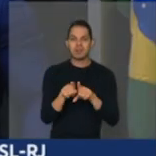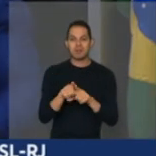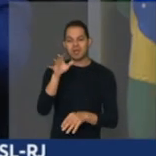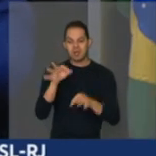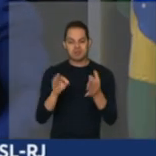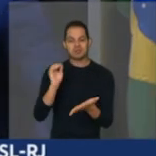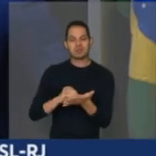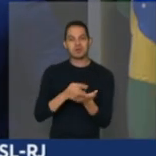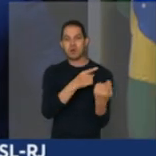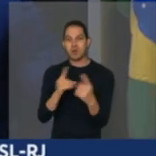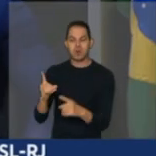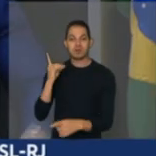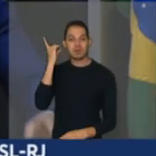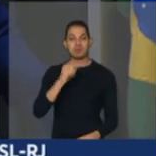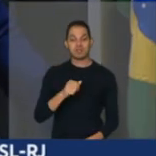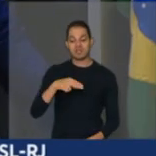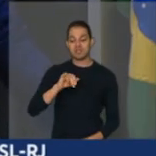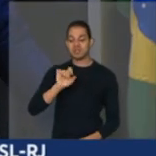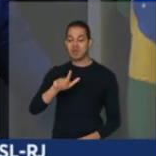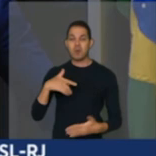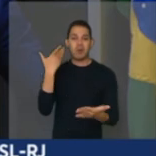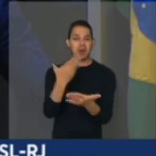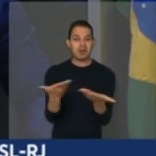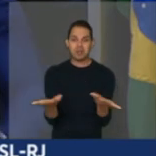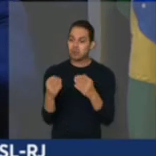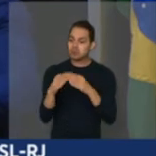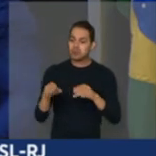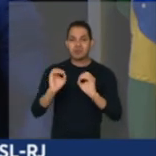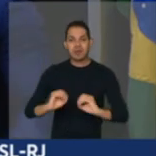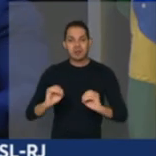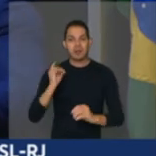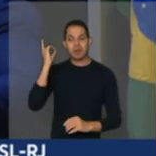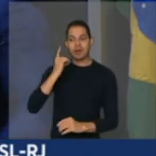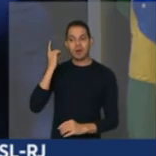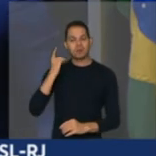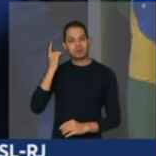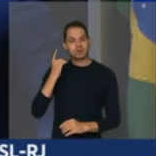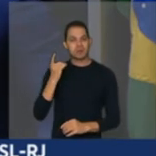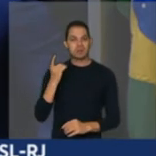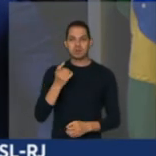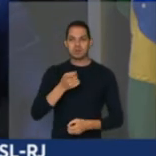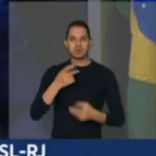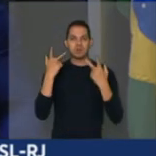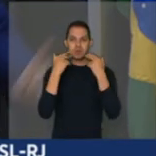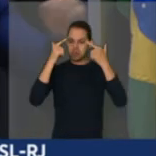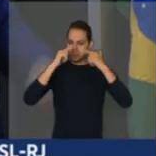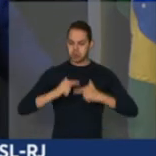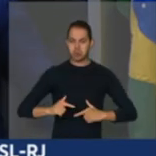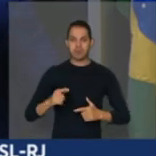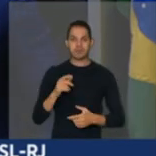injustiça com o deputado Daniel Silveira até hoje ou foi a parada um deputado que gozavam as suas imunidades parlamentares